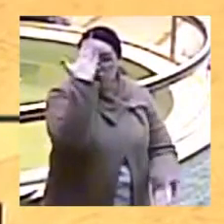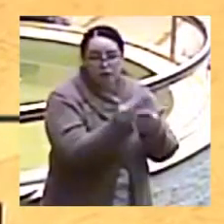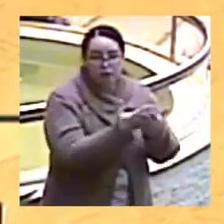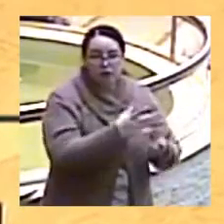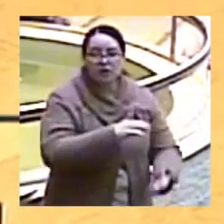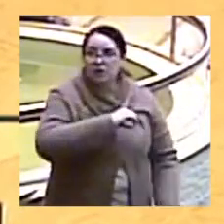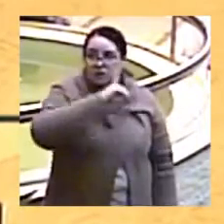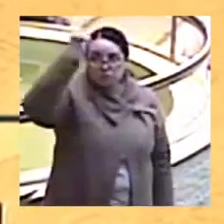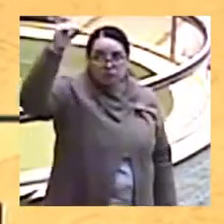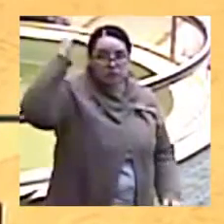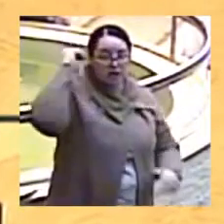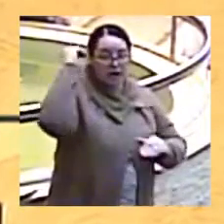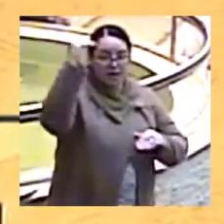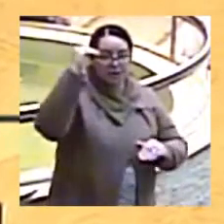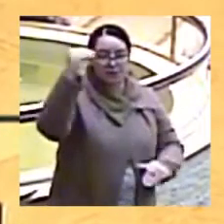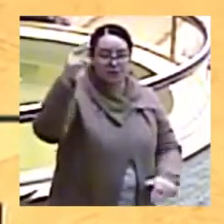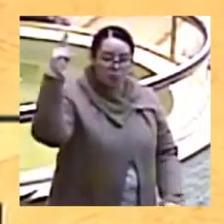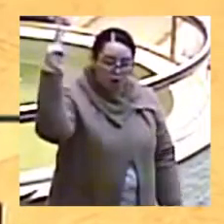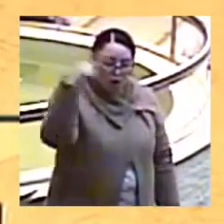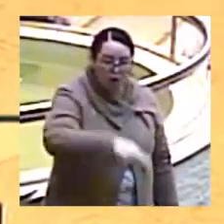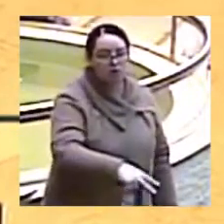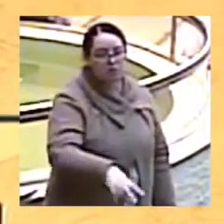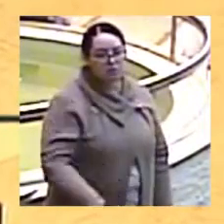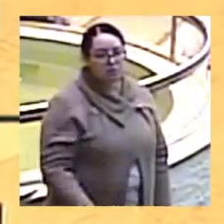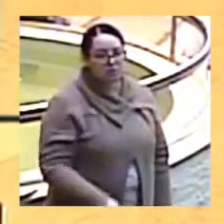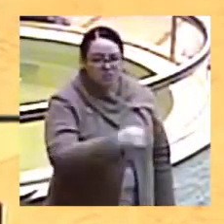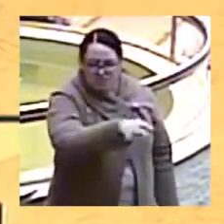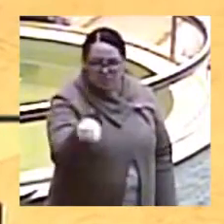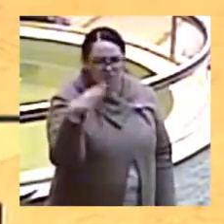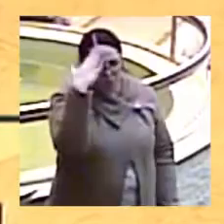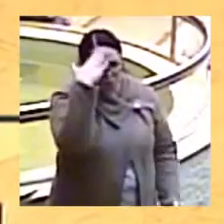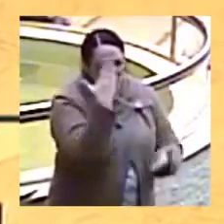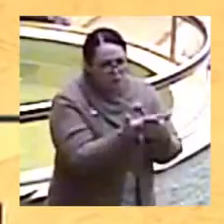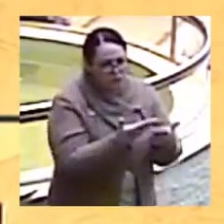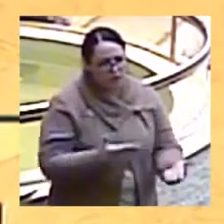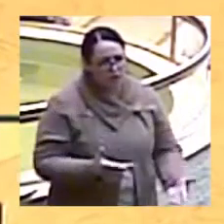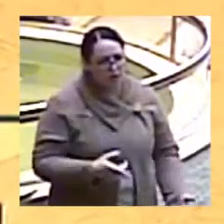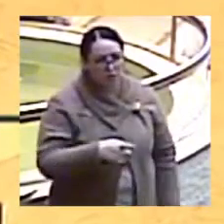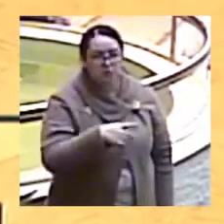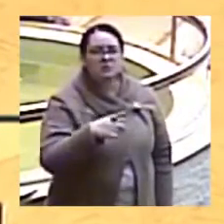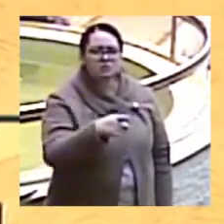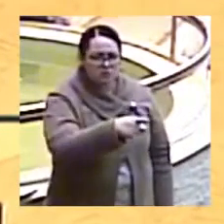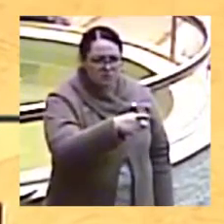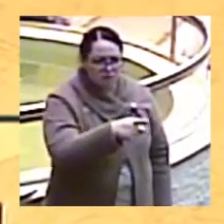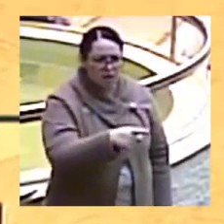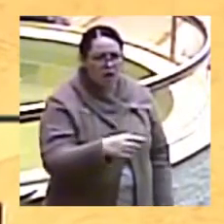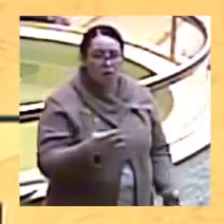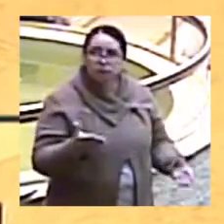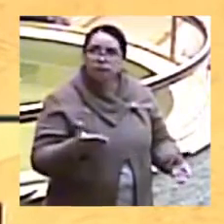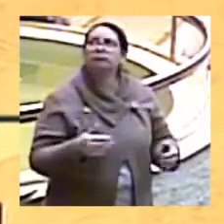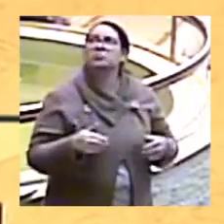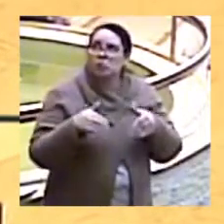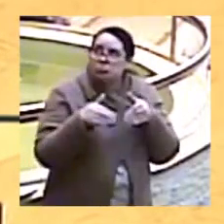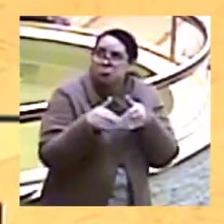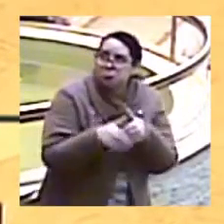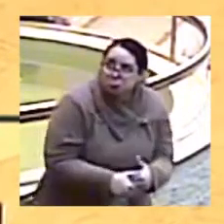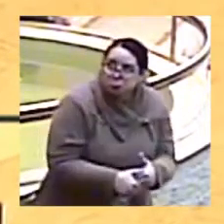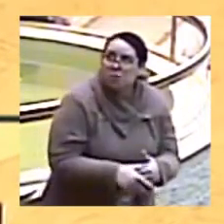E quando ele, tem, esta confiança, na soberania, de Deus, ele, torna, submisso, ao Senhor.